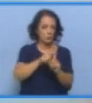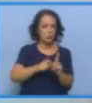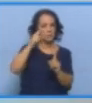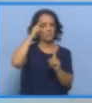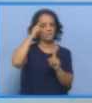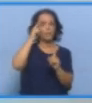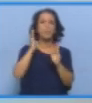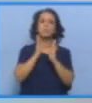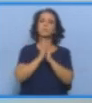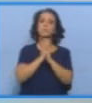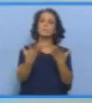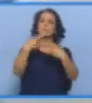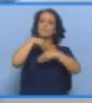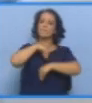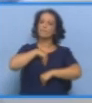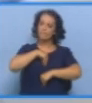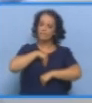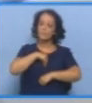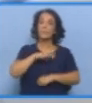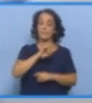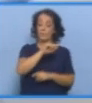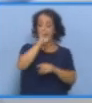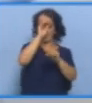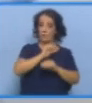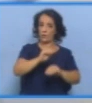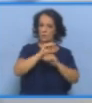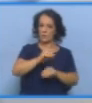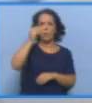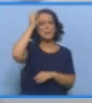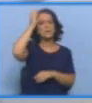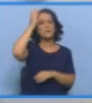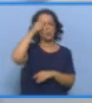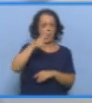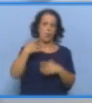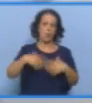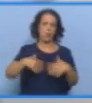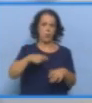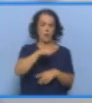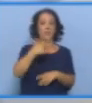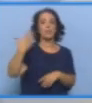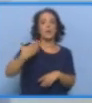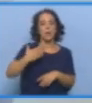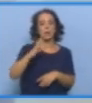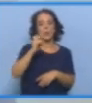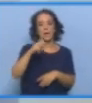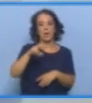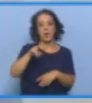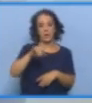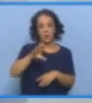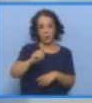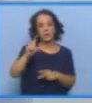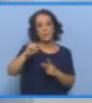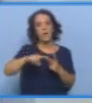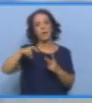catolicismo? O Dom Manuel Martins tinha uma formação intelectual muito sólida. Tinha do direito canónico. Direito canónico e moral.